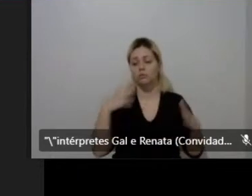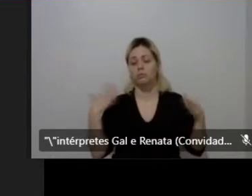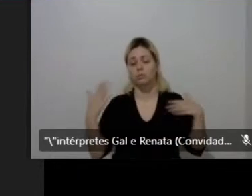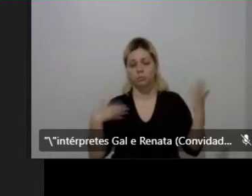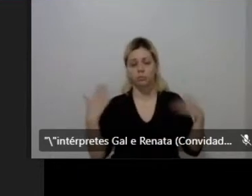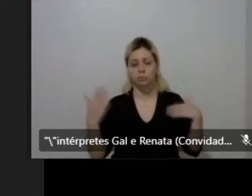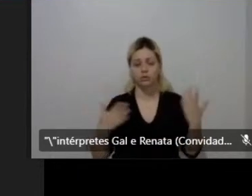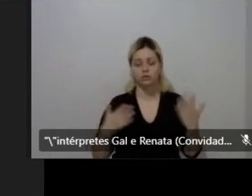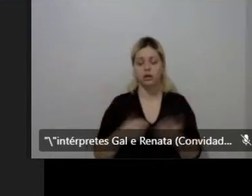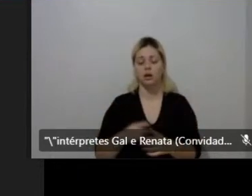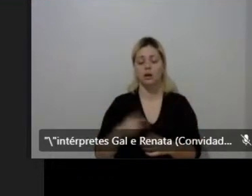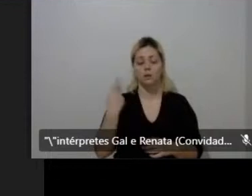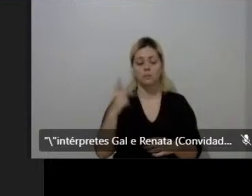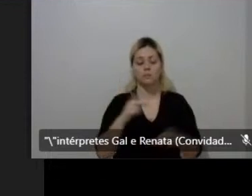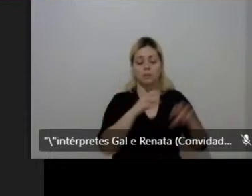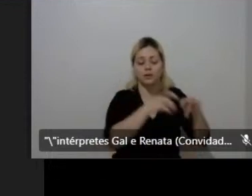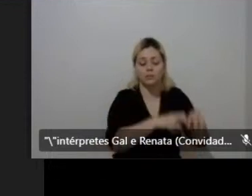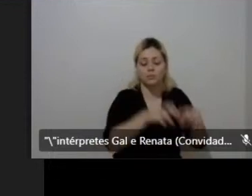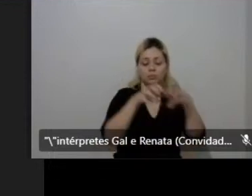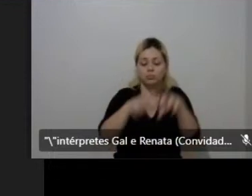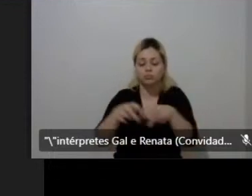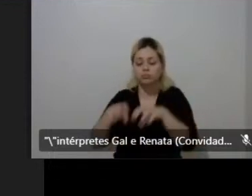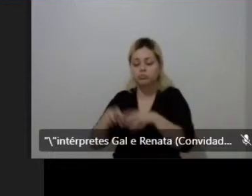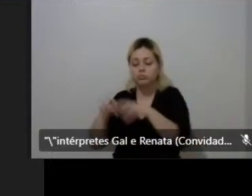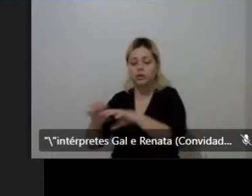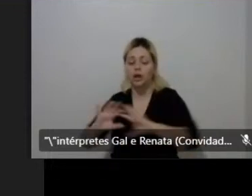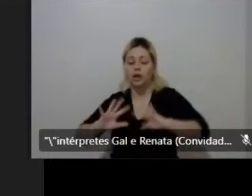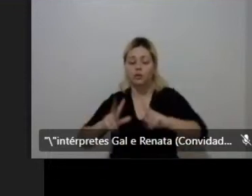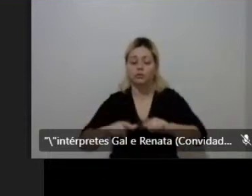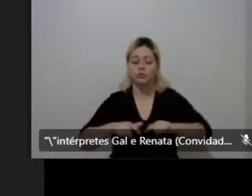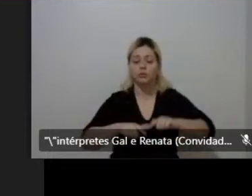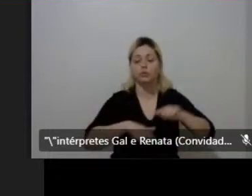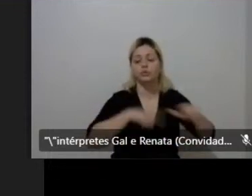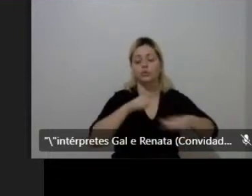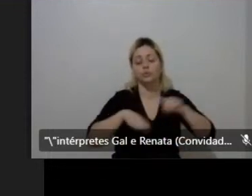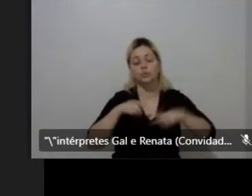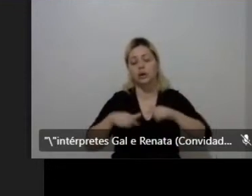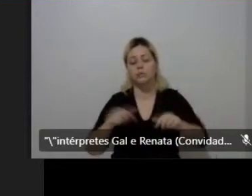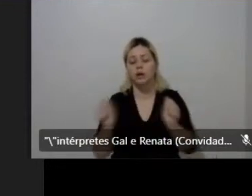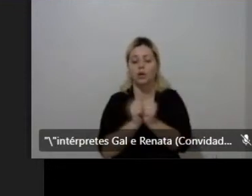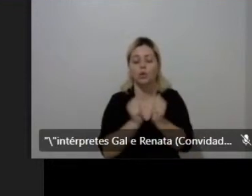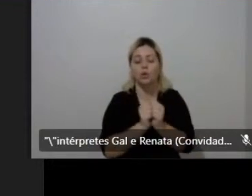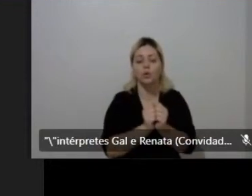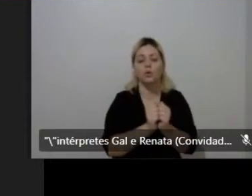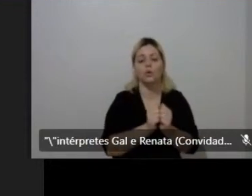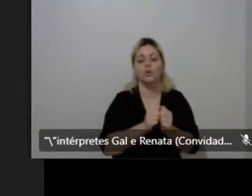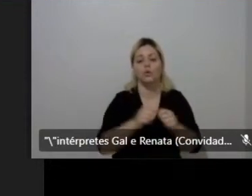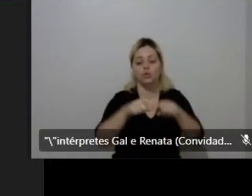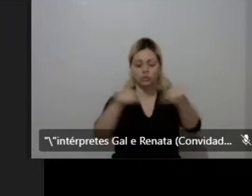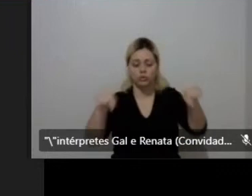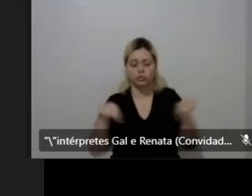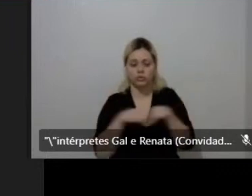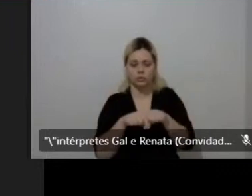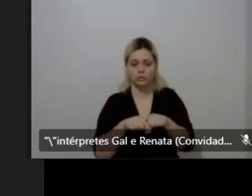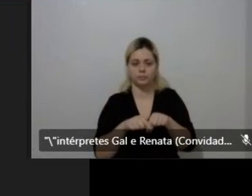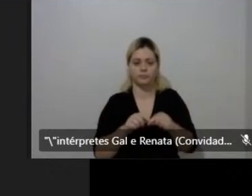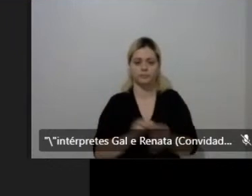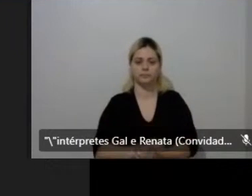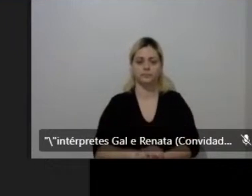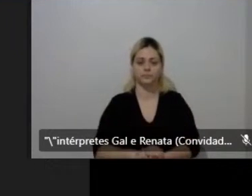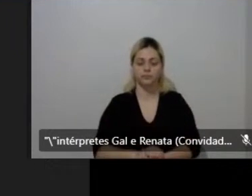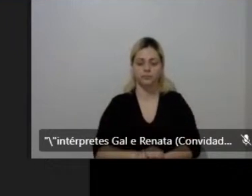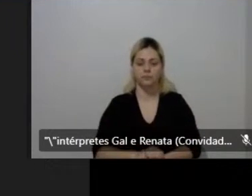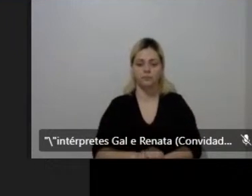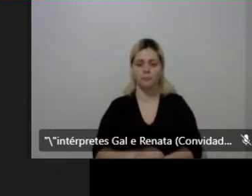predatório e assumir gradativamente a gestão dos seus territórios. Ao mesmo tempo, outra bandeira importantíssima, porque